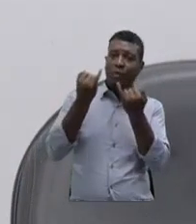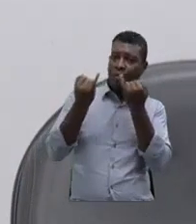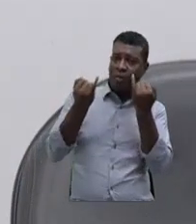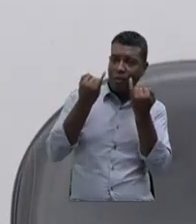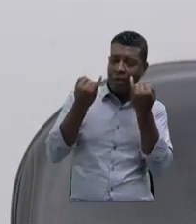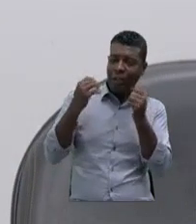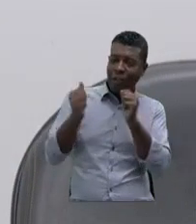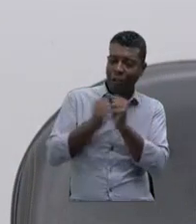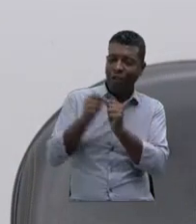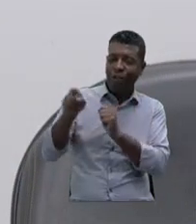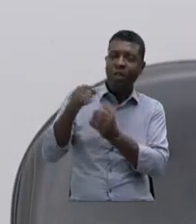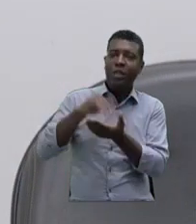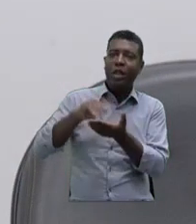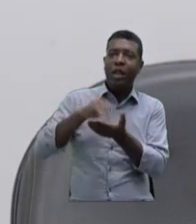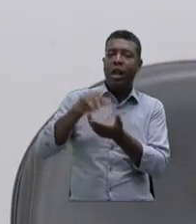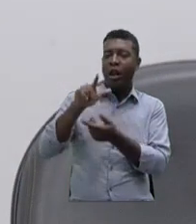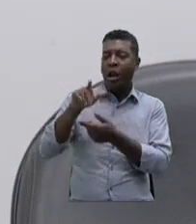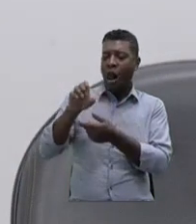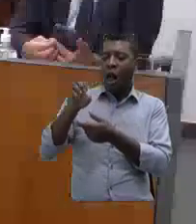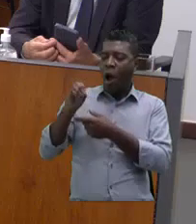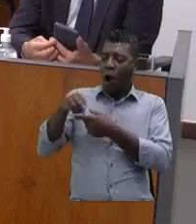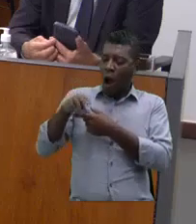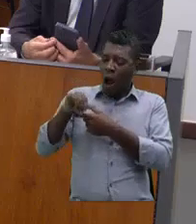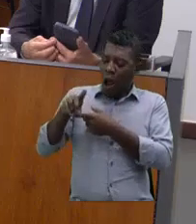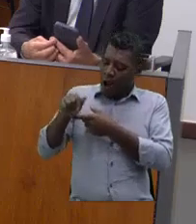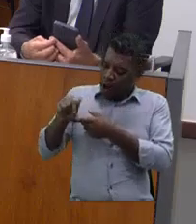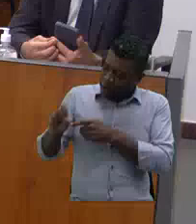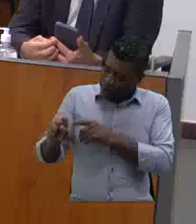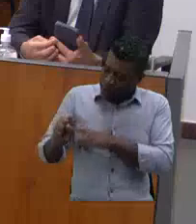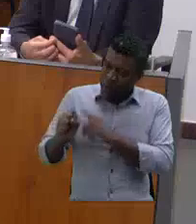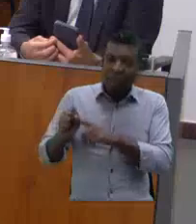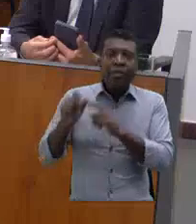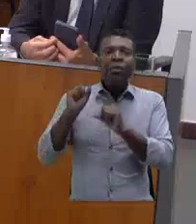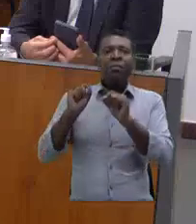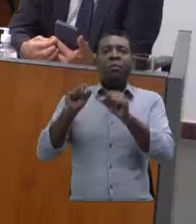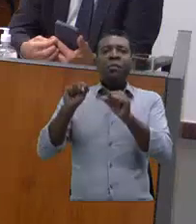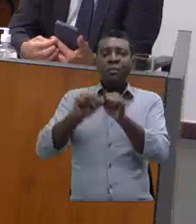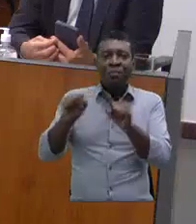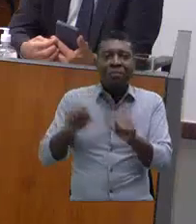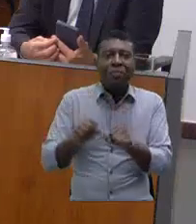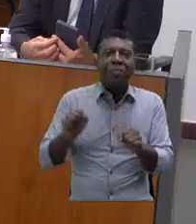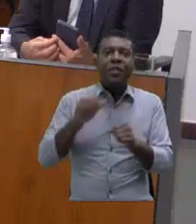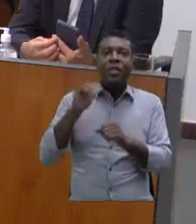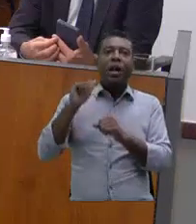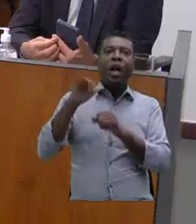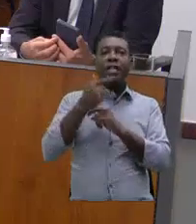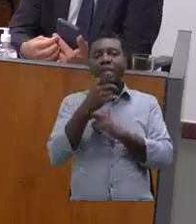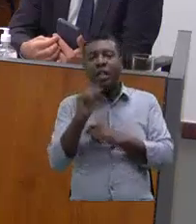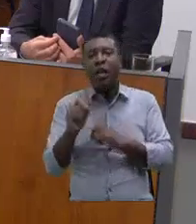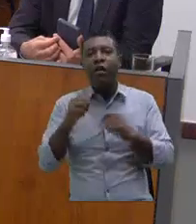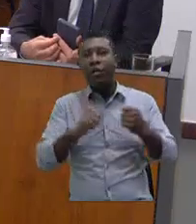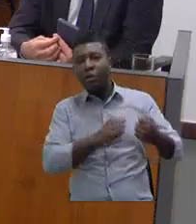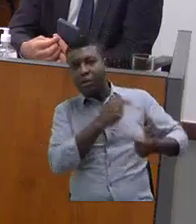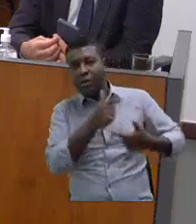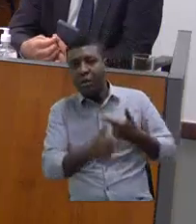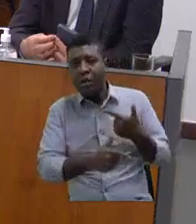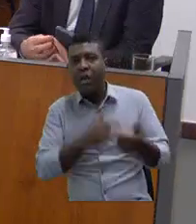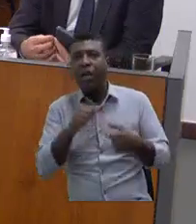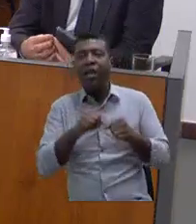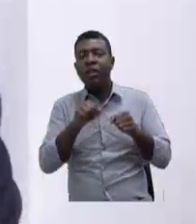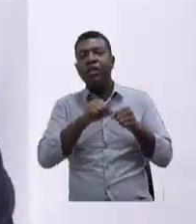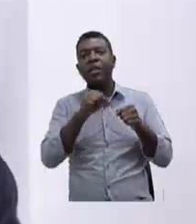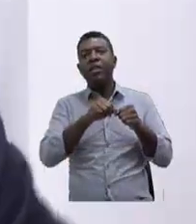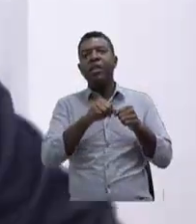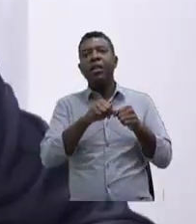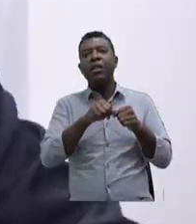secretário Leônidas das ações, dos trabalhos que estão sendo realizados através dessa